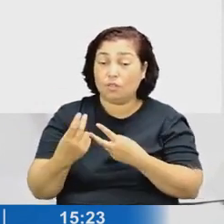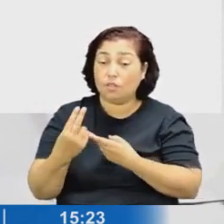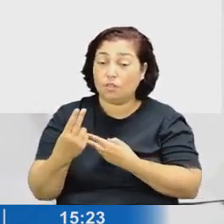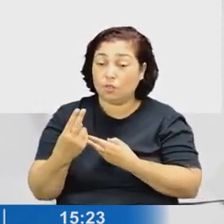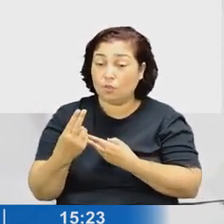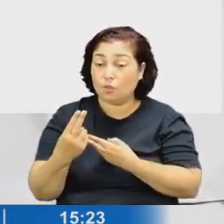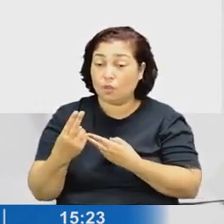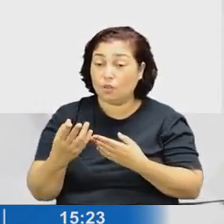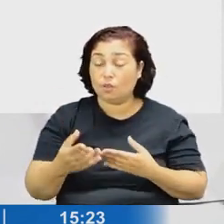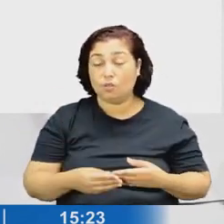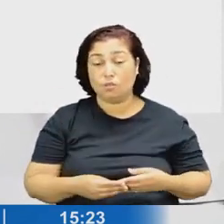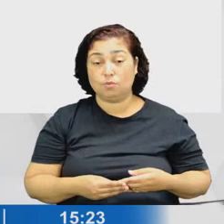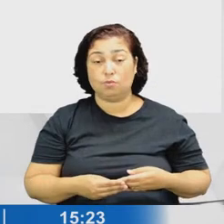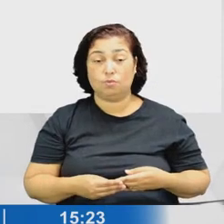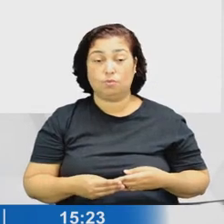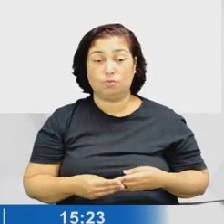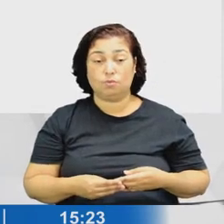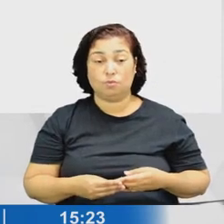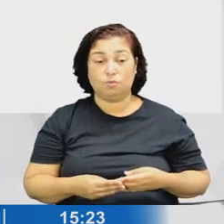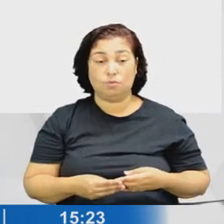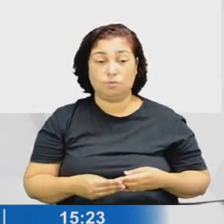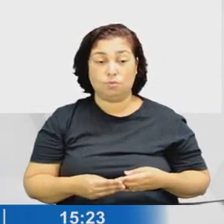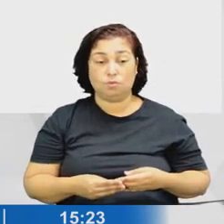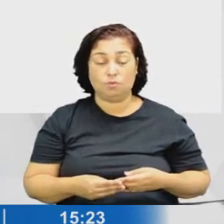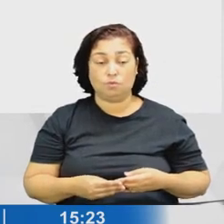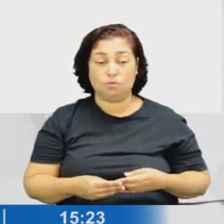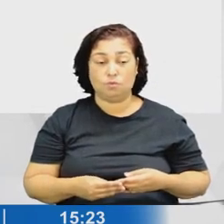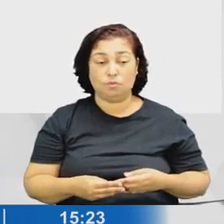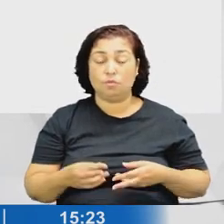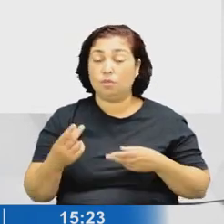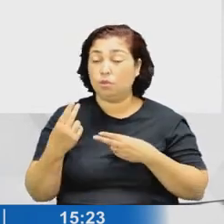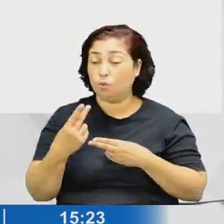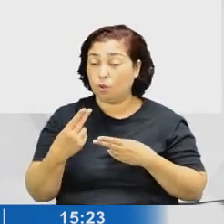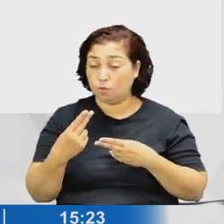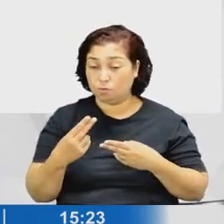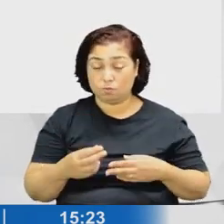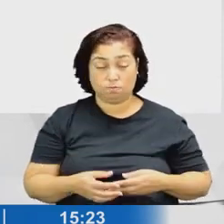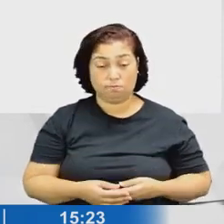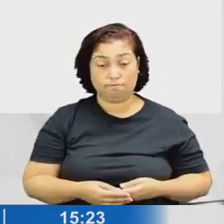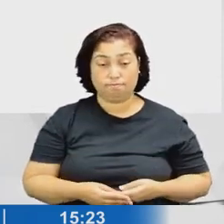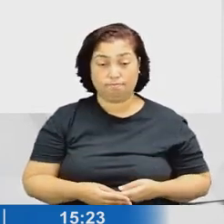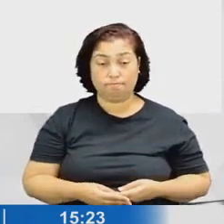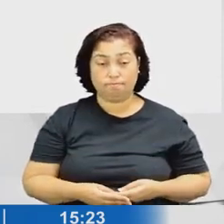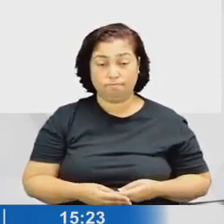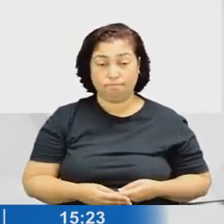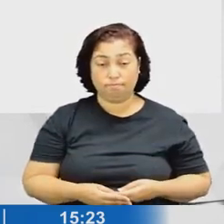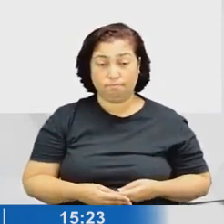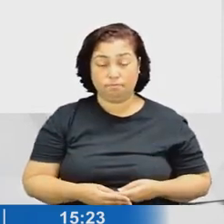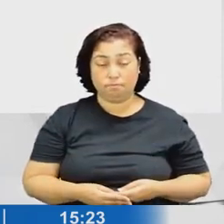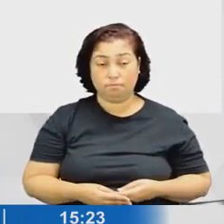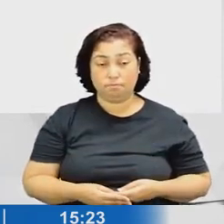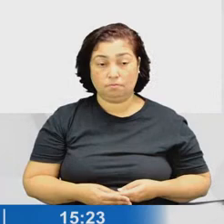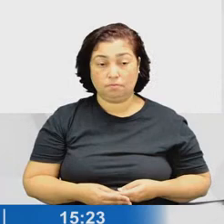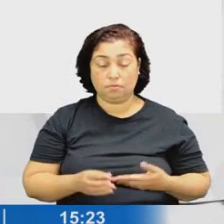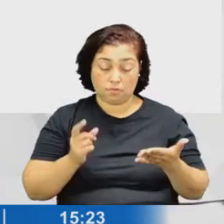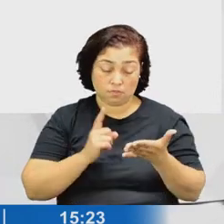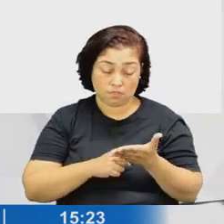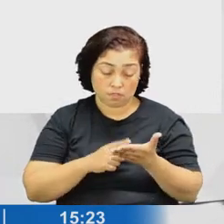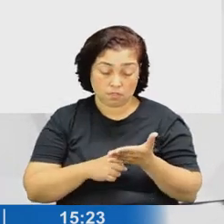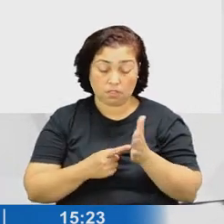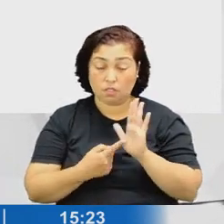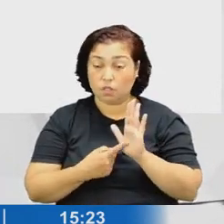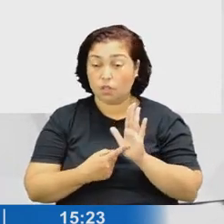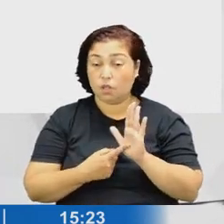político feito por fordismo né porque tudo muito igualzinho vai numa agenda e tem aquela